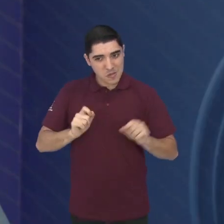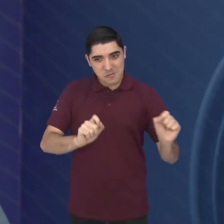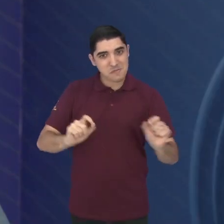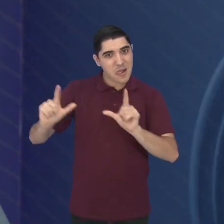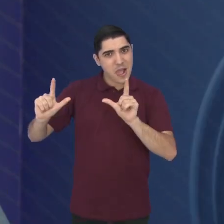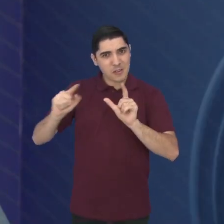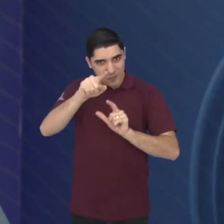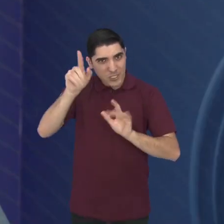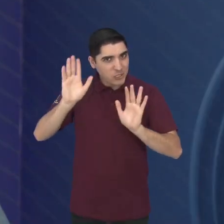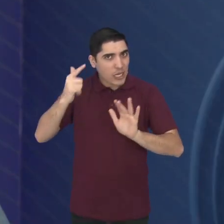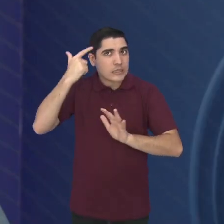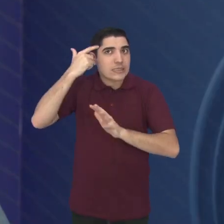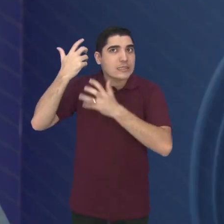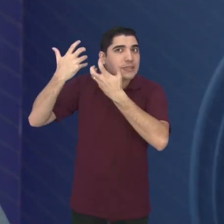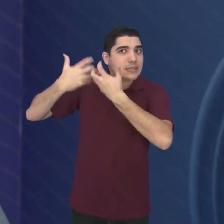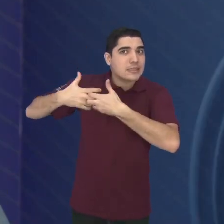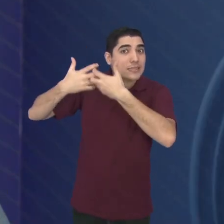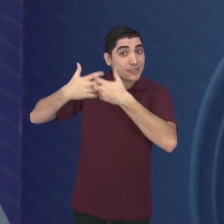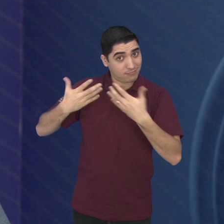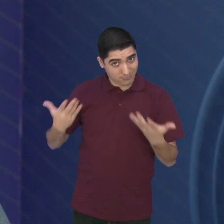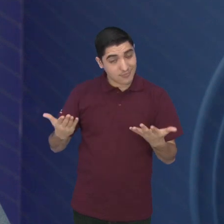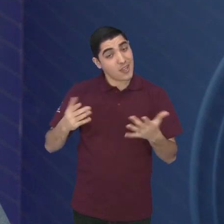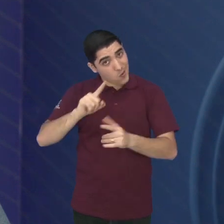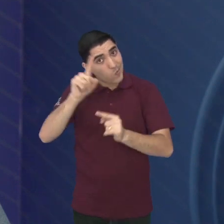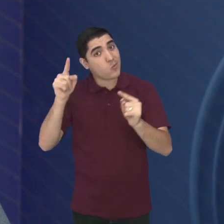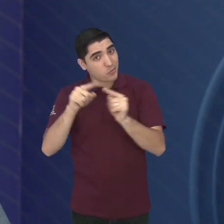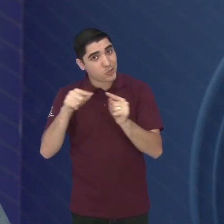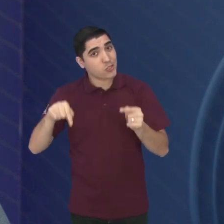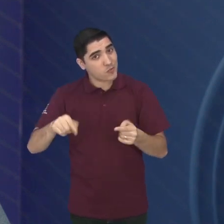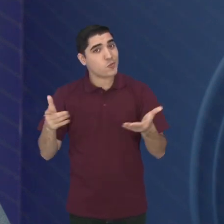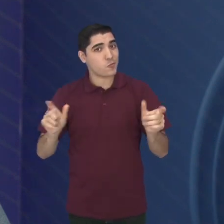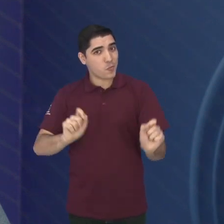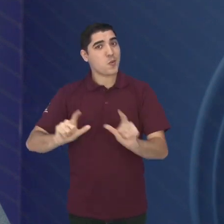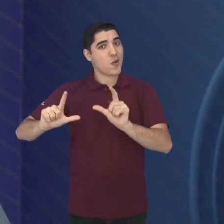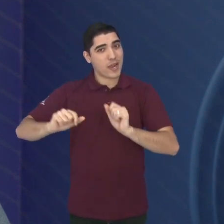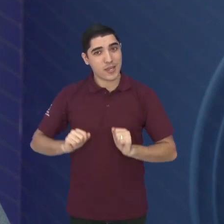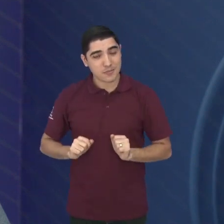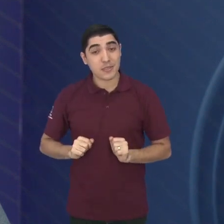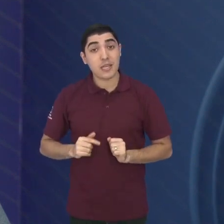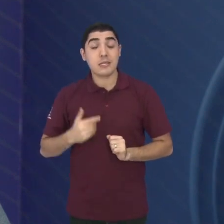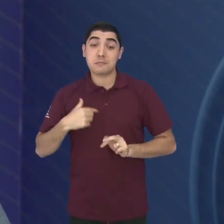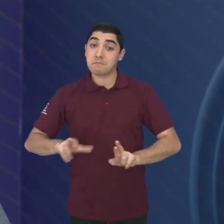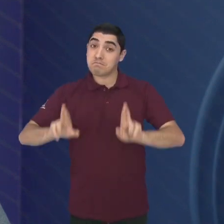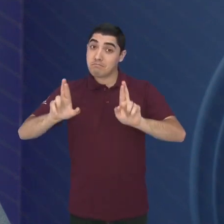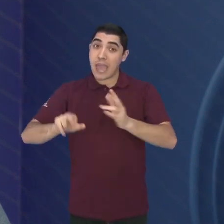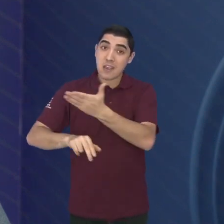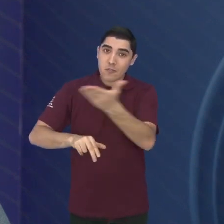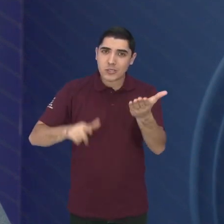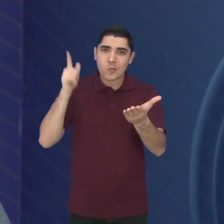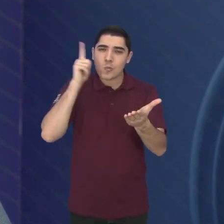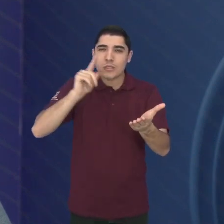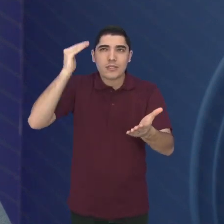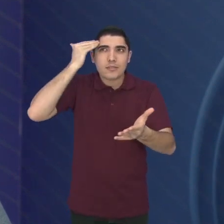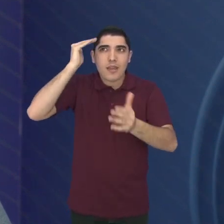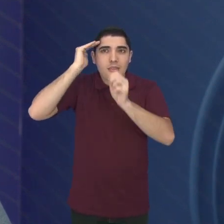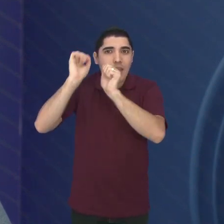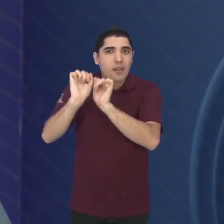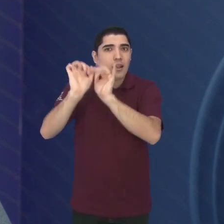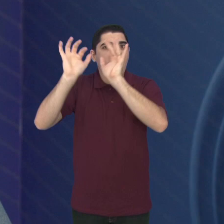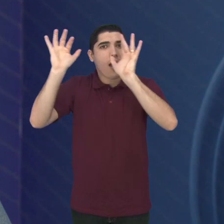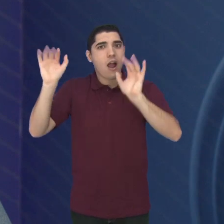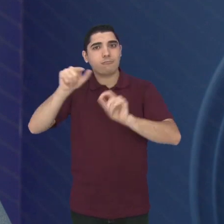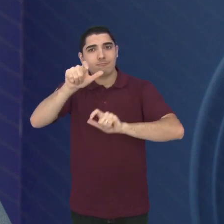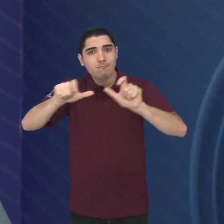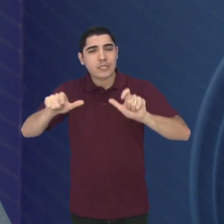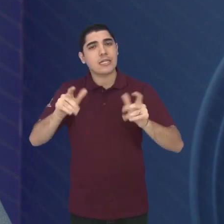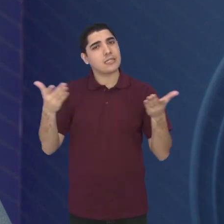bate-papo? Refletiram bastante? Essa é a ideia do Diálogos da Cidade. Espero que tenha ficado bem esclarecido essas questões para